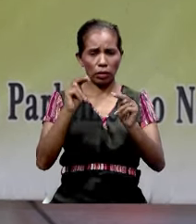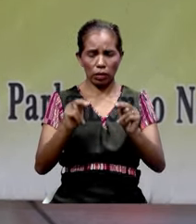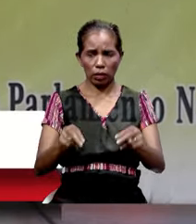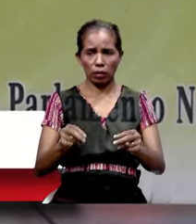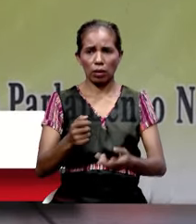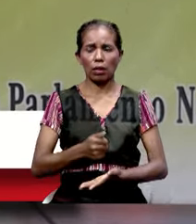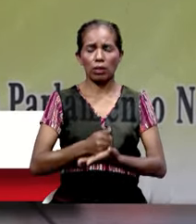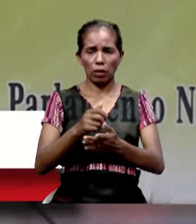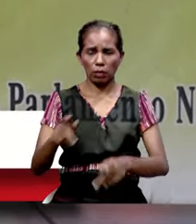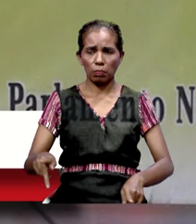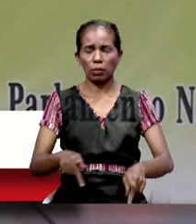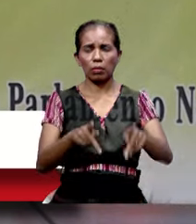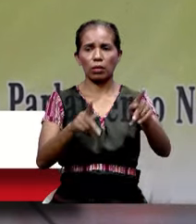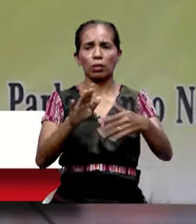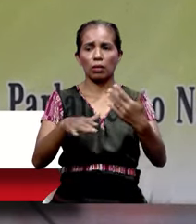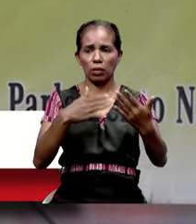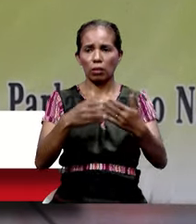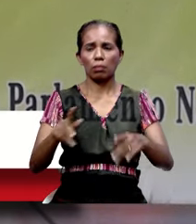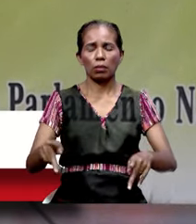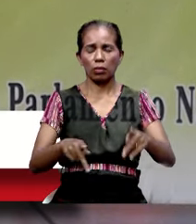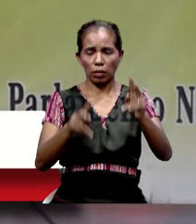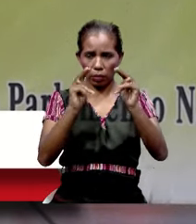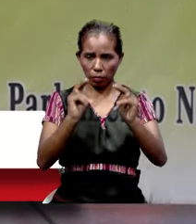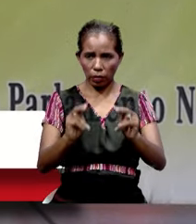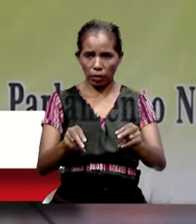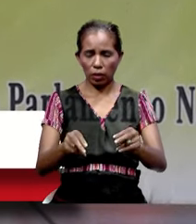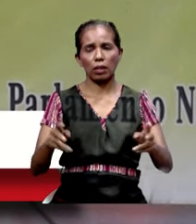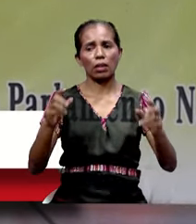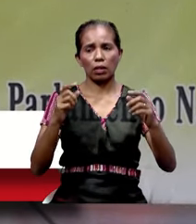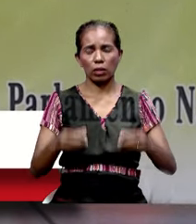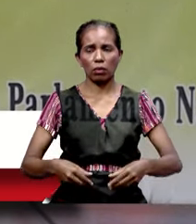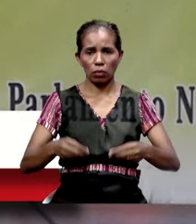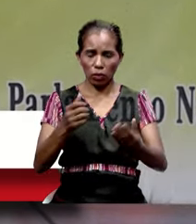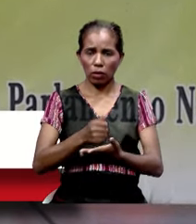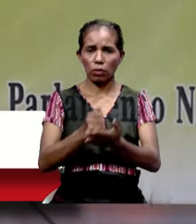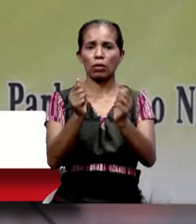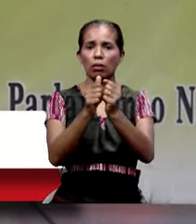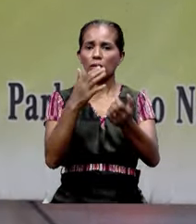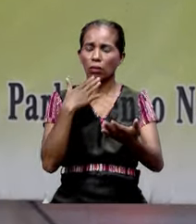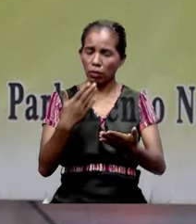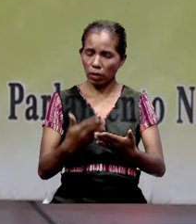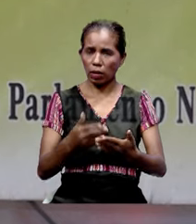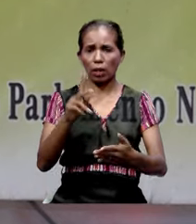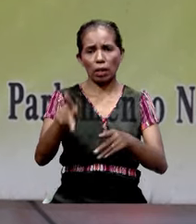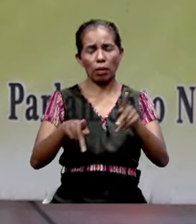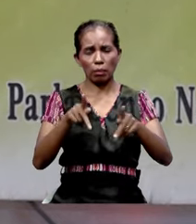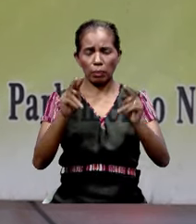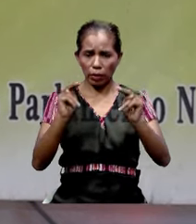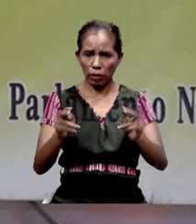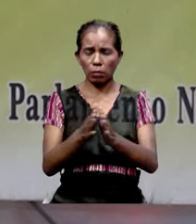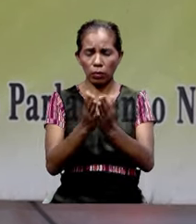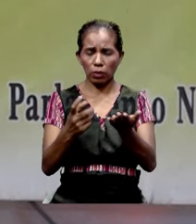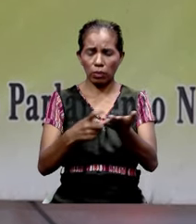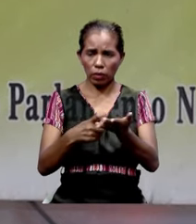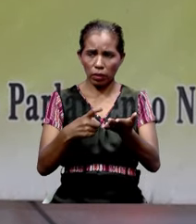assistência ba público nem minha necessidade né, tem que for assistência. E me precisa cadernet,